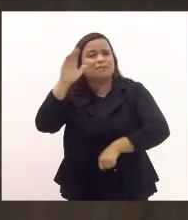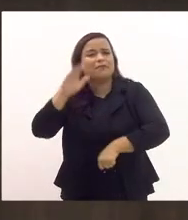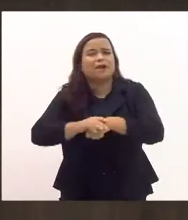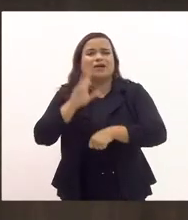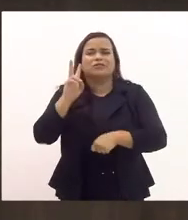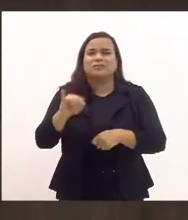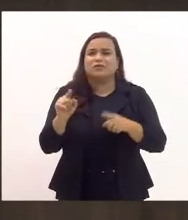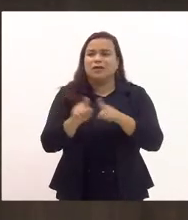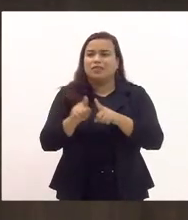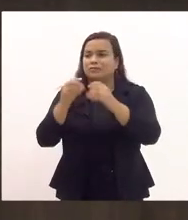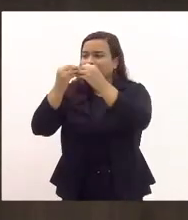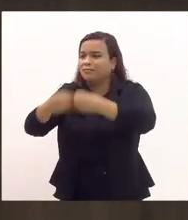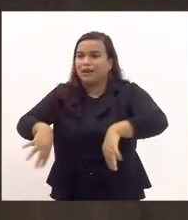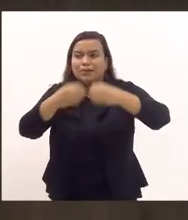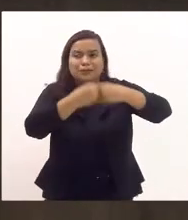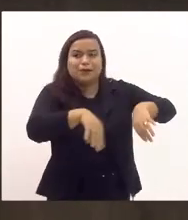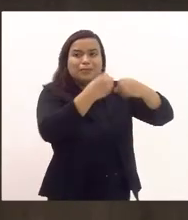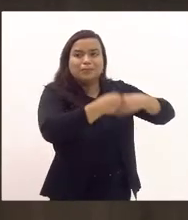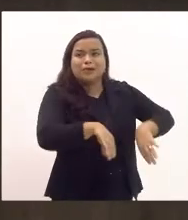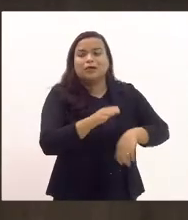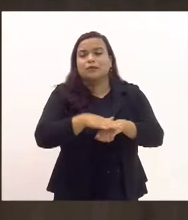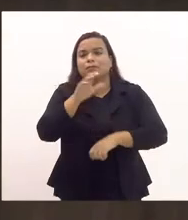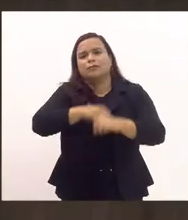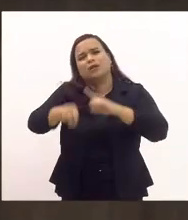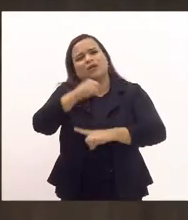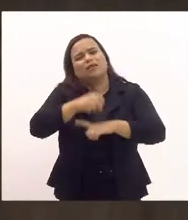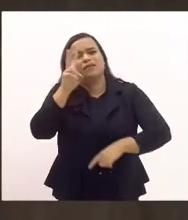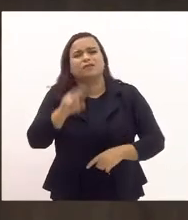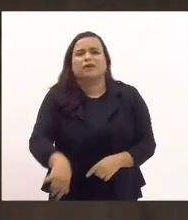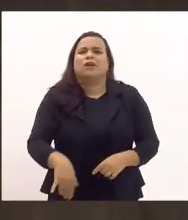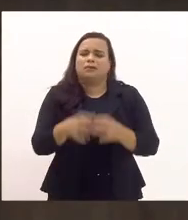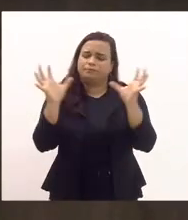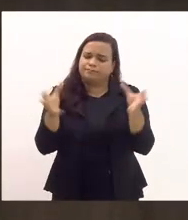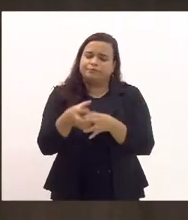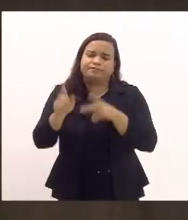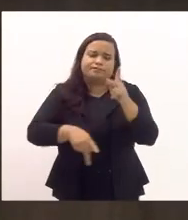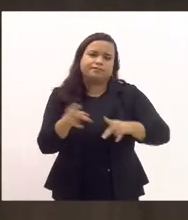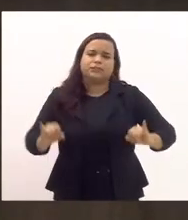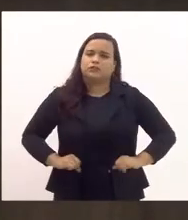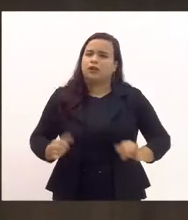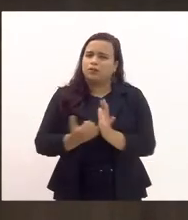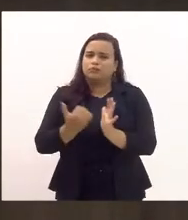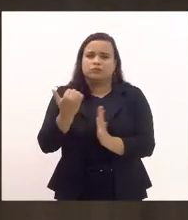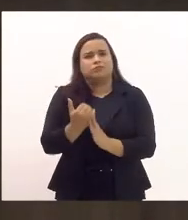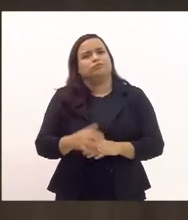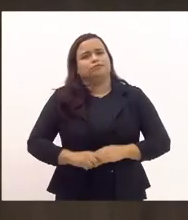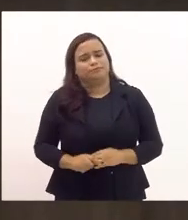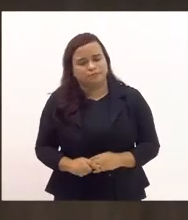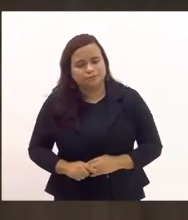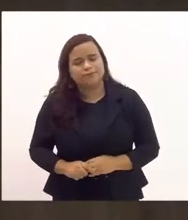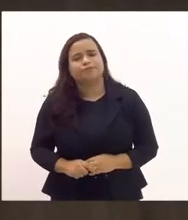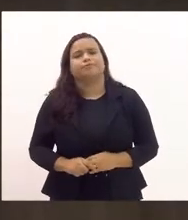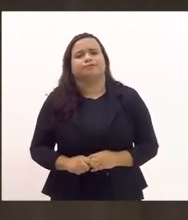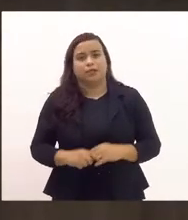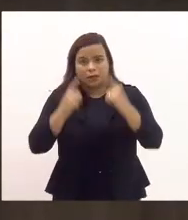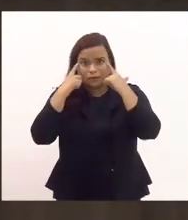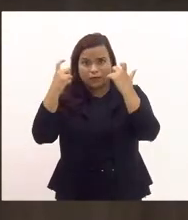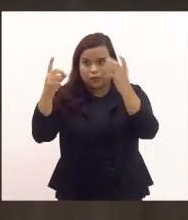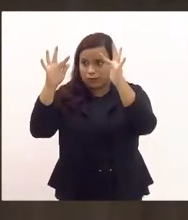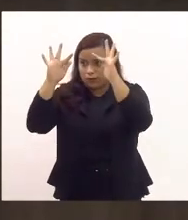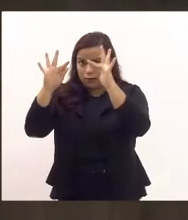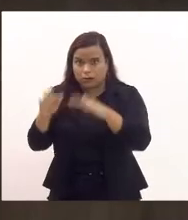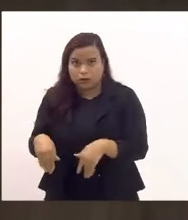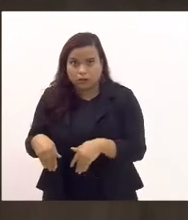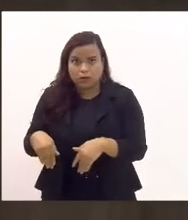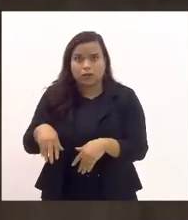mas degradação da nossa sociedade do nosso povo muito pelo contrário para acabar com a violência